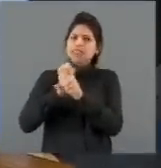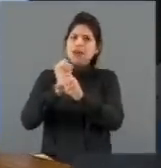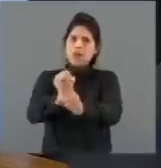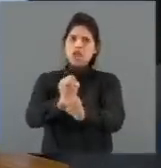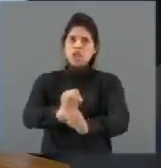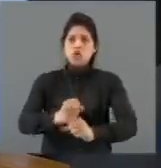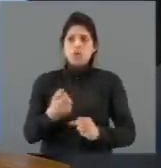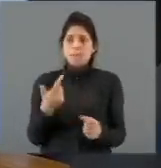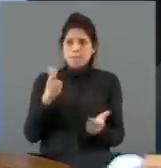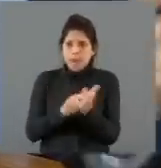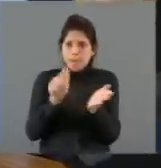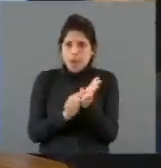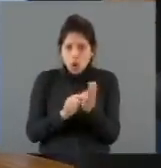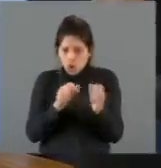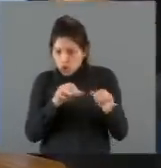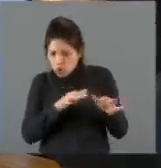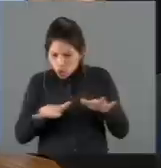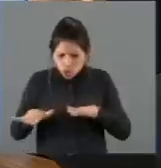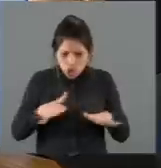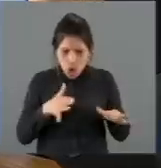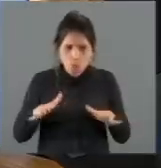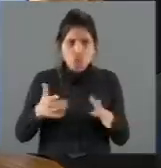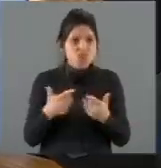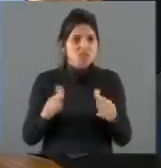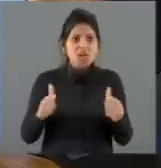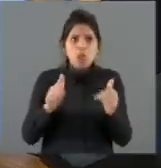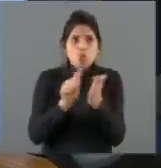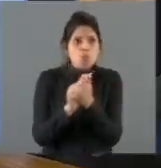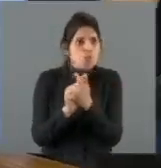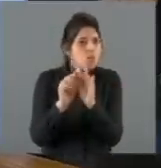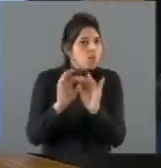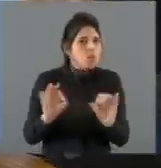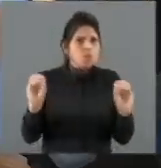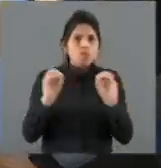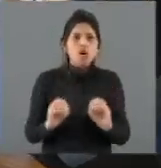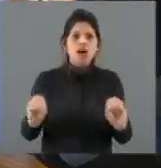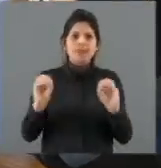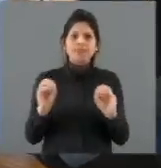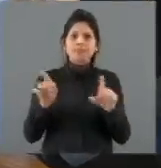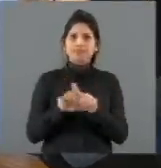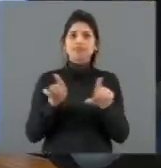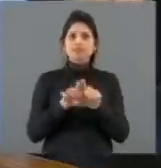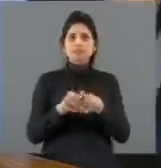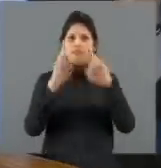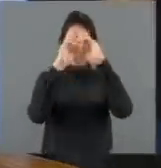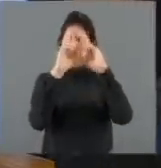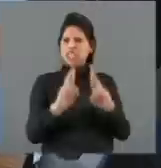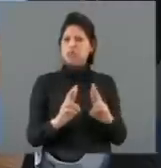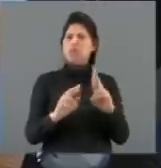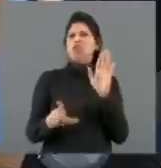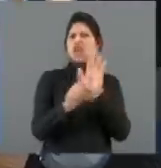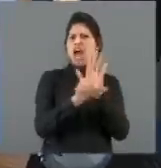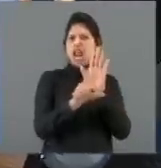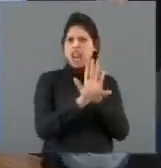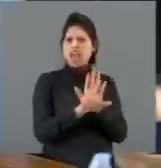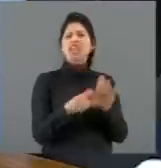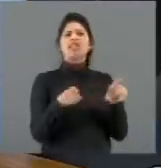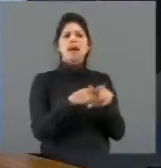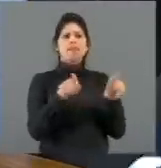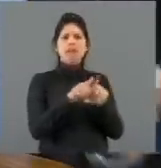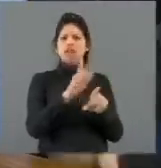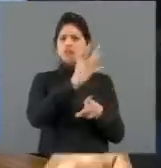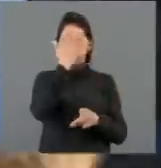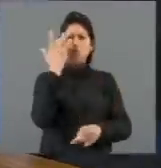no chão. Tamanho comportamento, tamanho respeito às leis, tamanho educação das pessoas que estavam